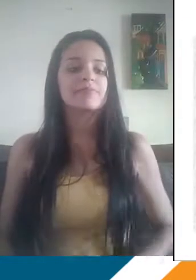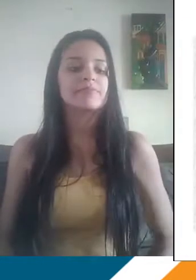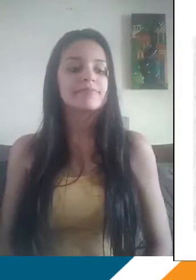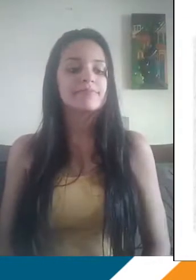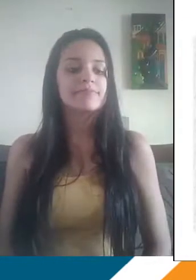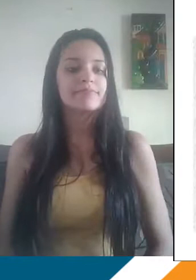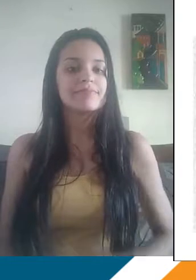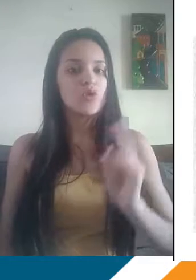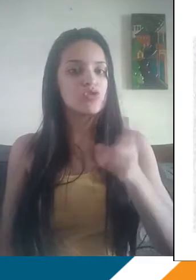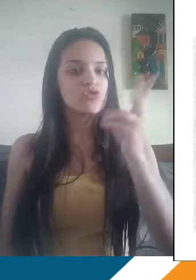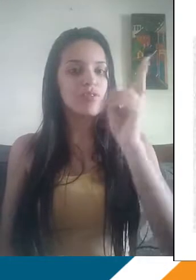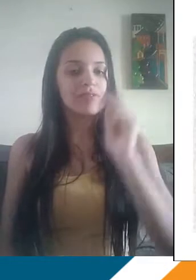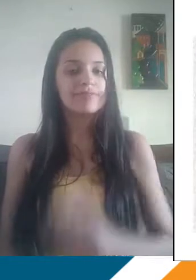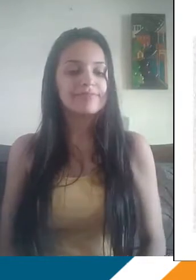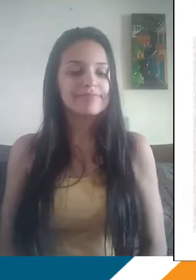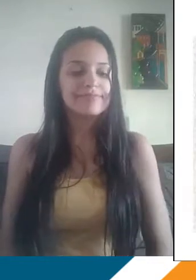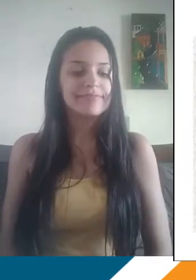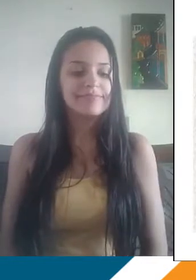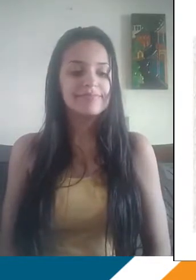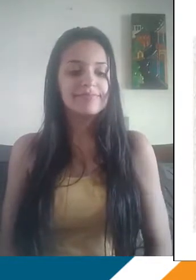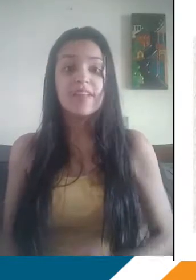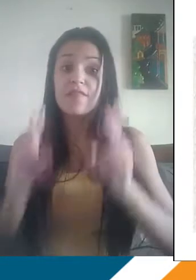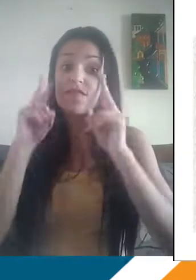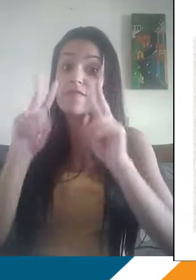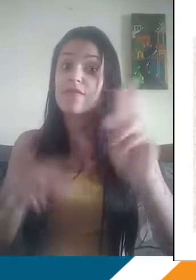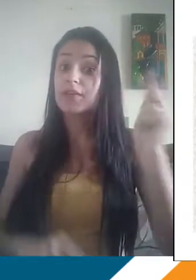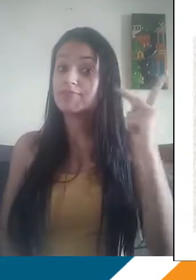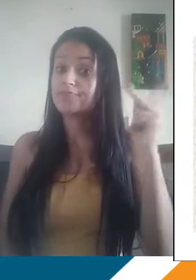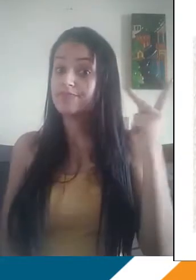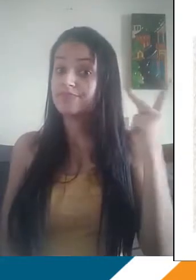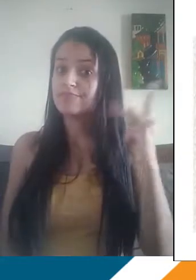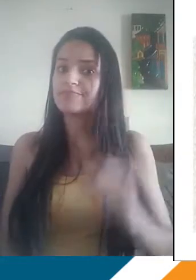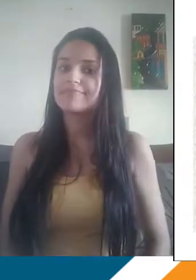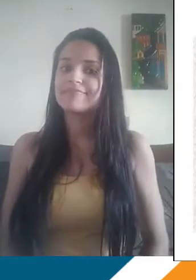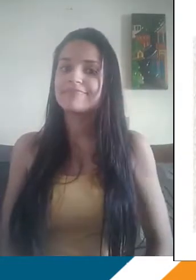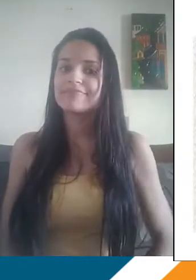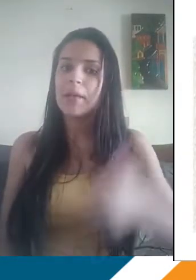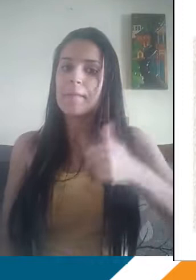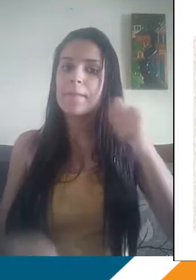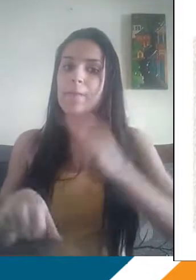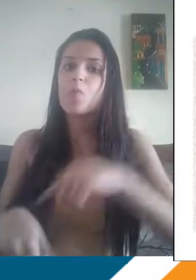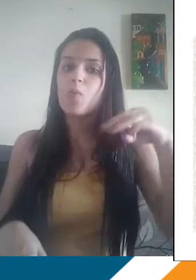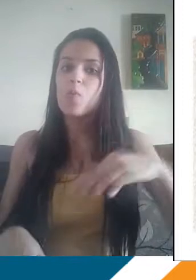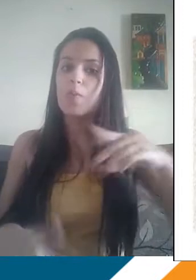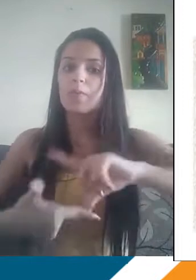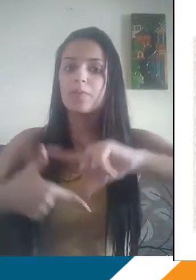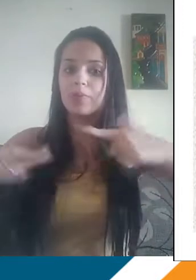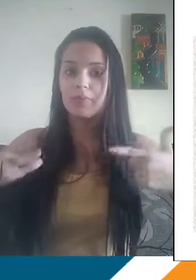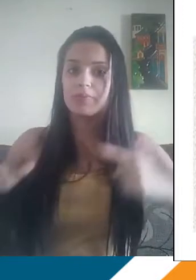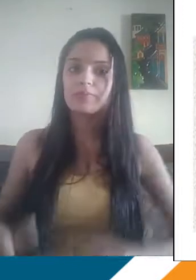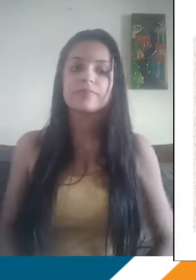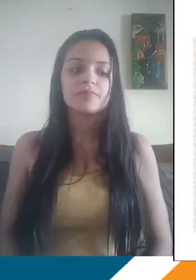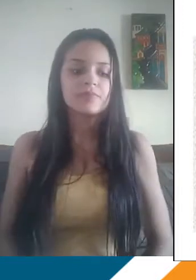Prosseguindo, vamos dar uma olhadinha no contexto histórico desse primeiro momento do modernismo. Em